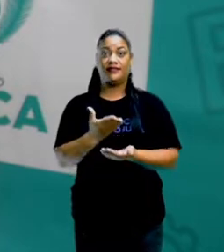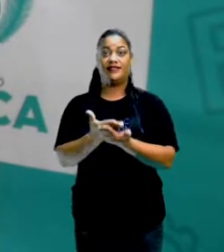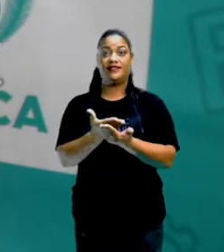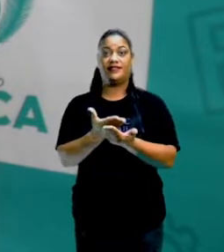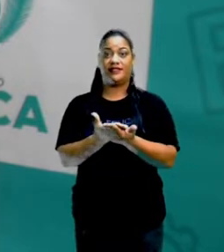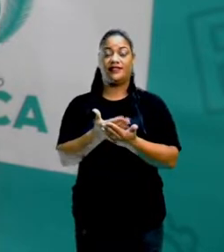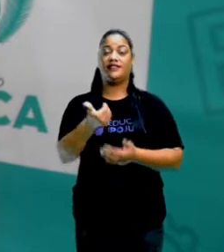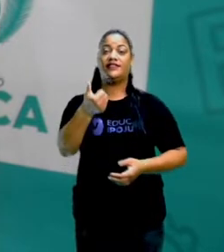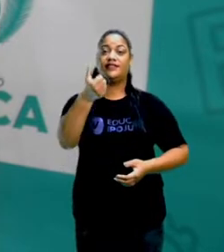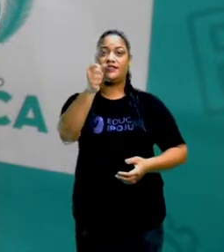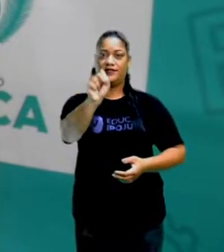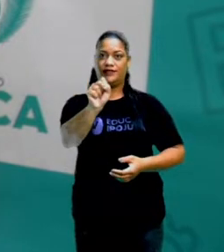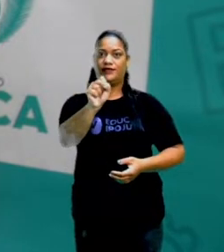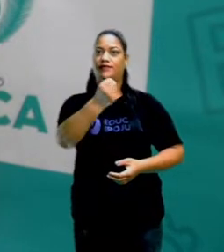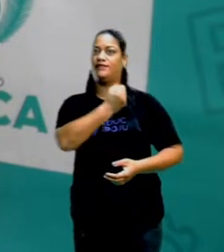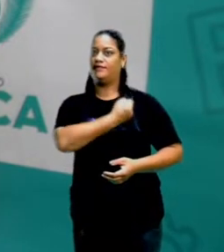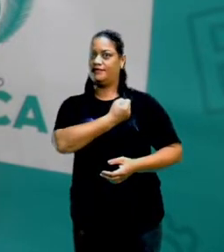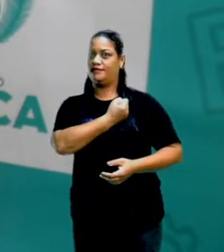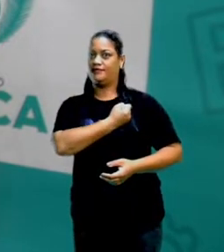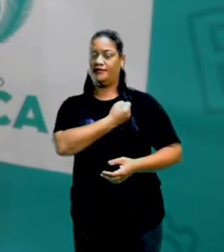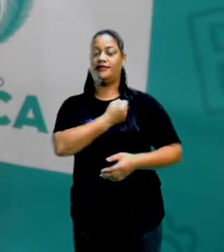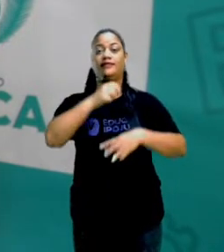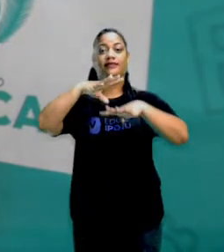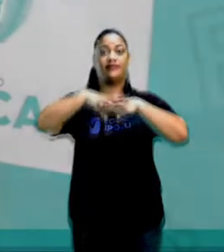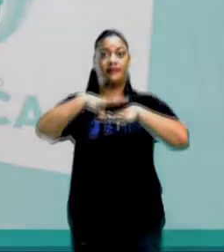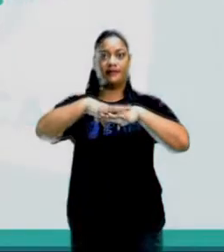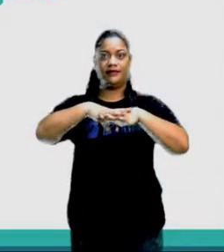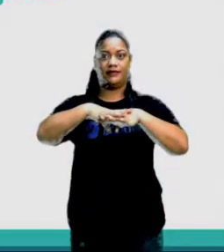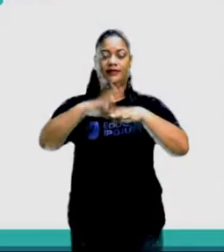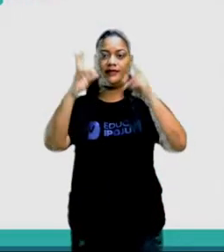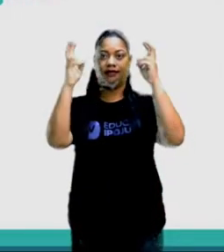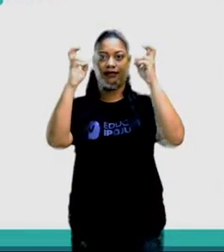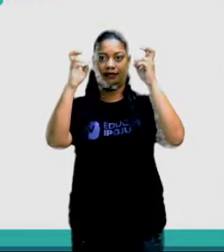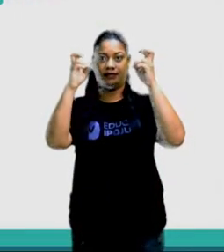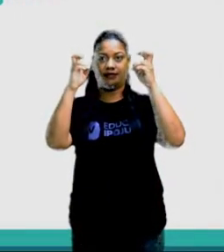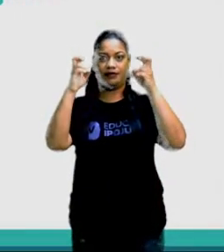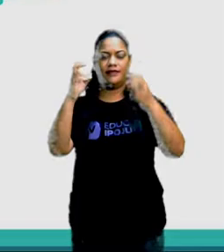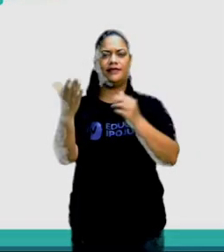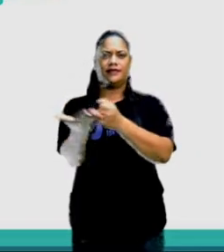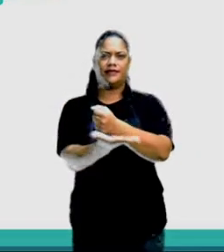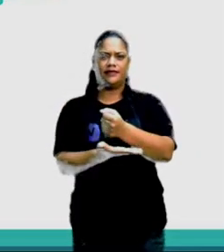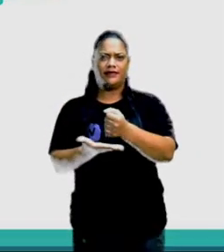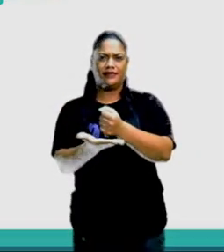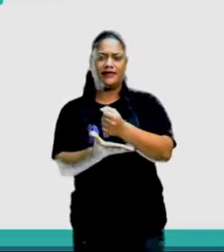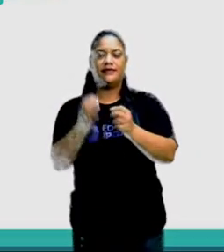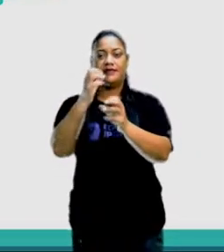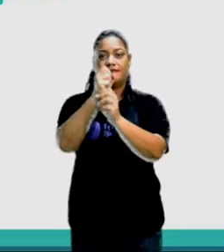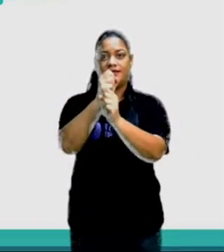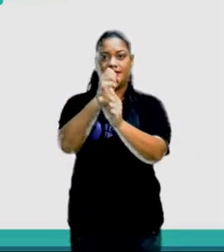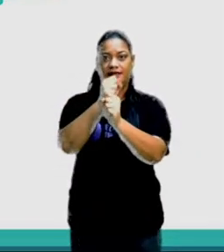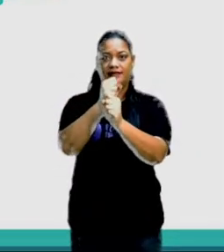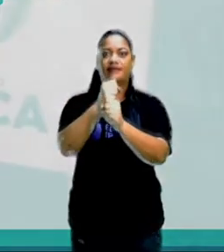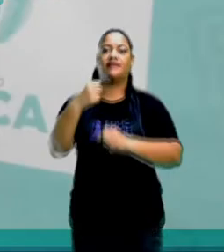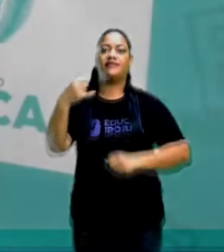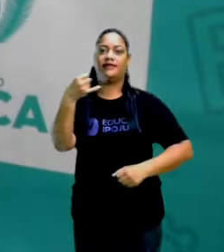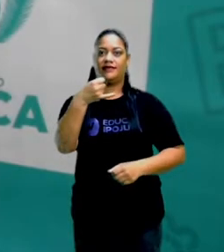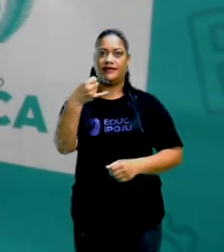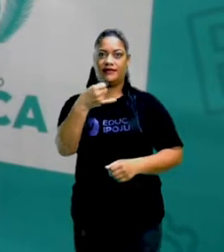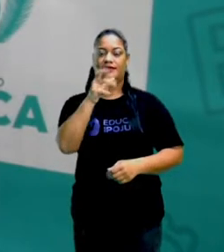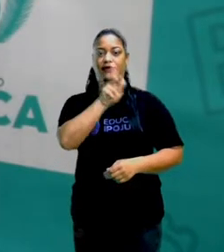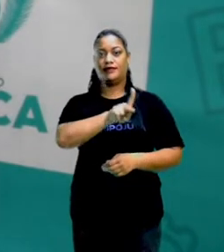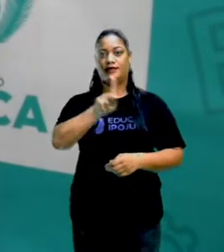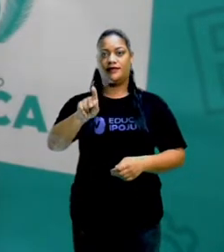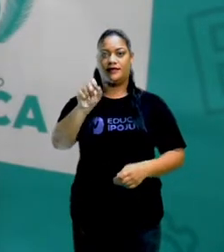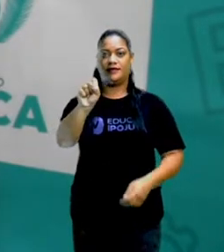aula 18 de matemática, com o tema Fatos Básicos da Adição e Subtração. Eu,